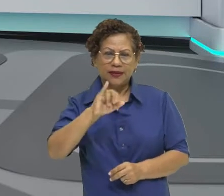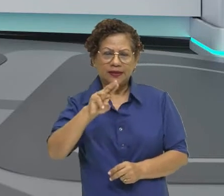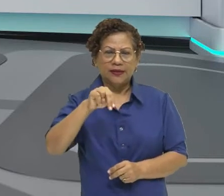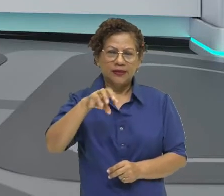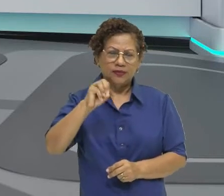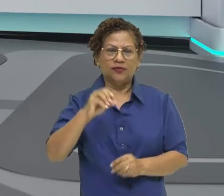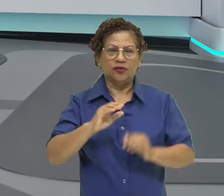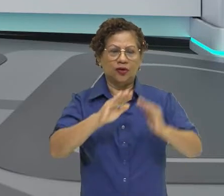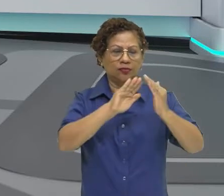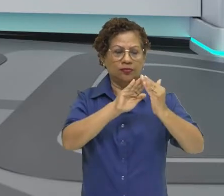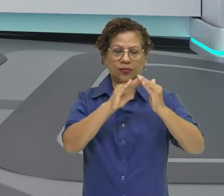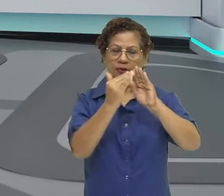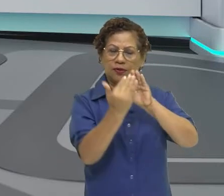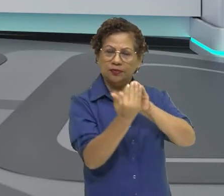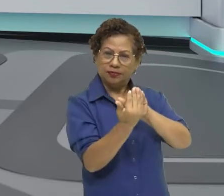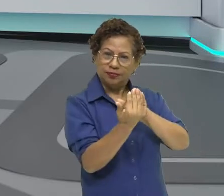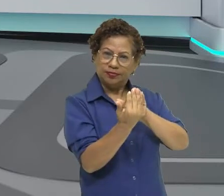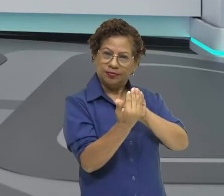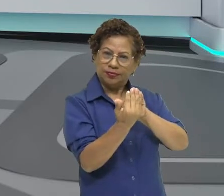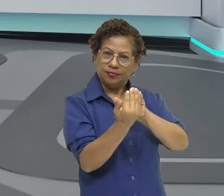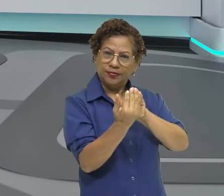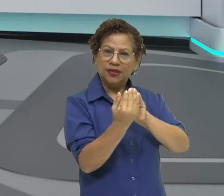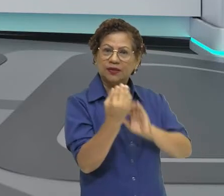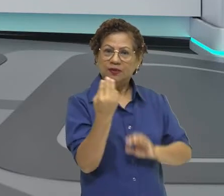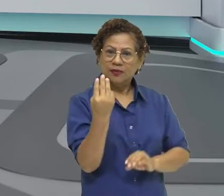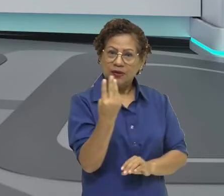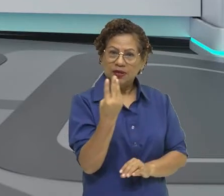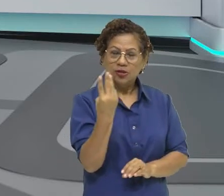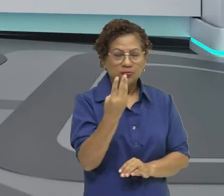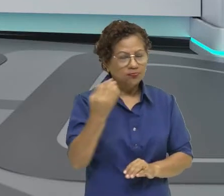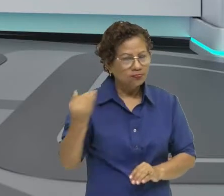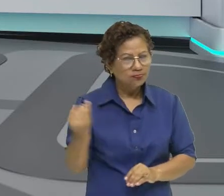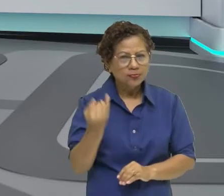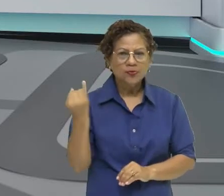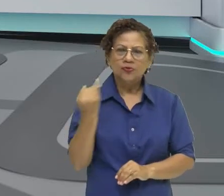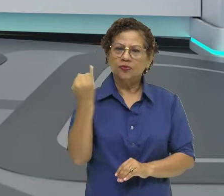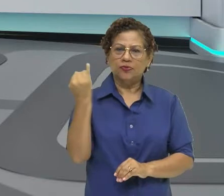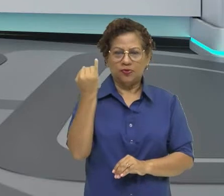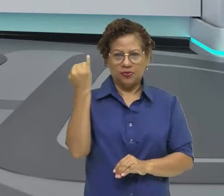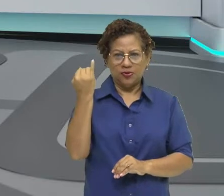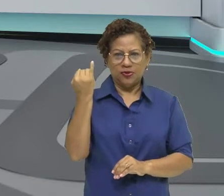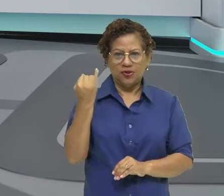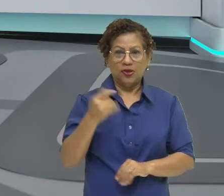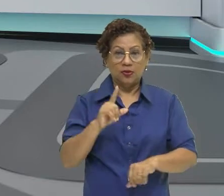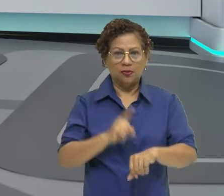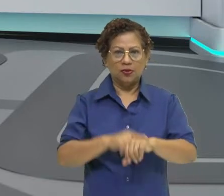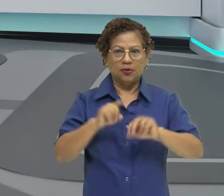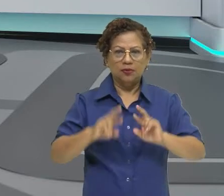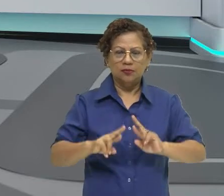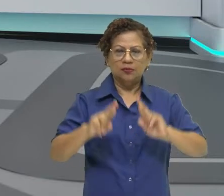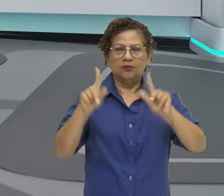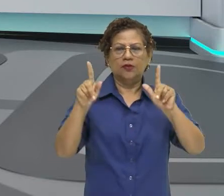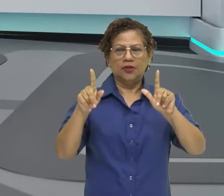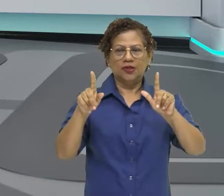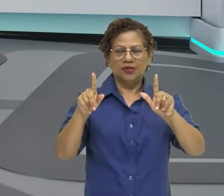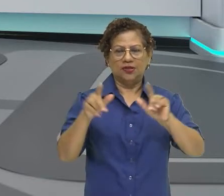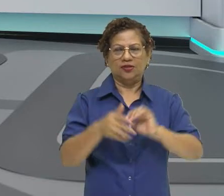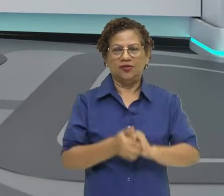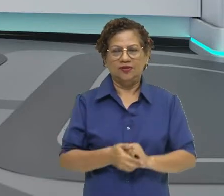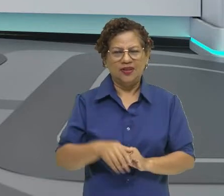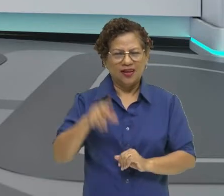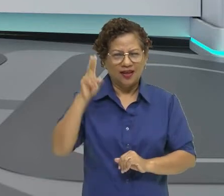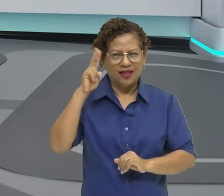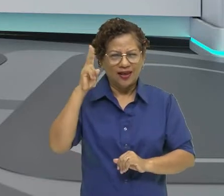egípcias. A gente está falando aqui de momentos diferentes, né? A gente viu lá no detalhamento do